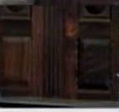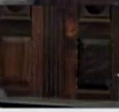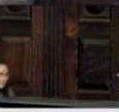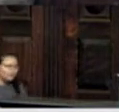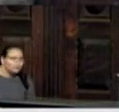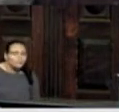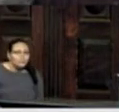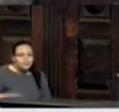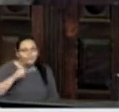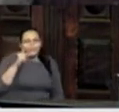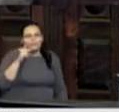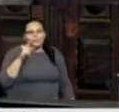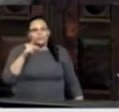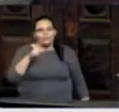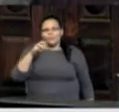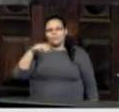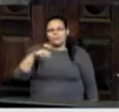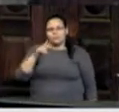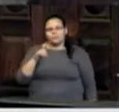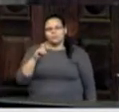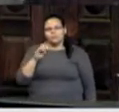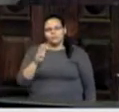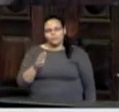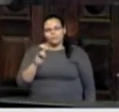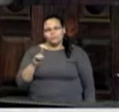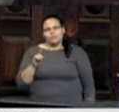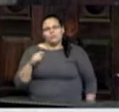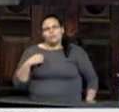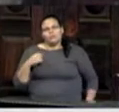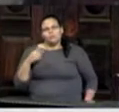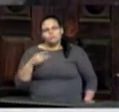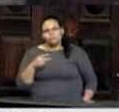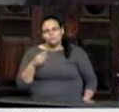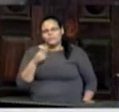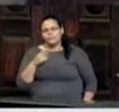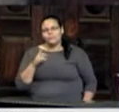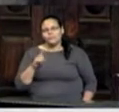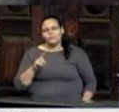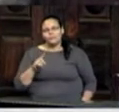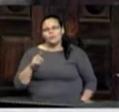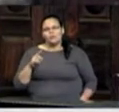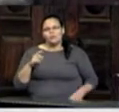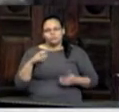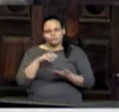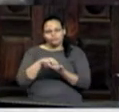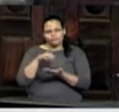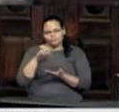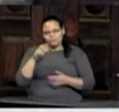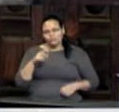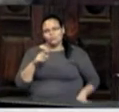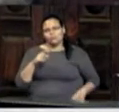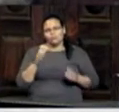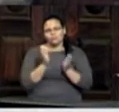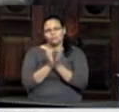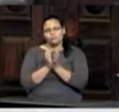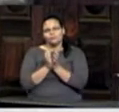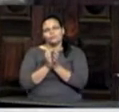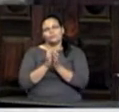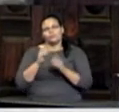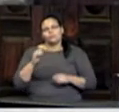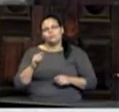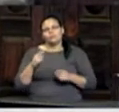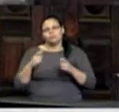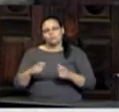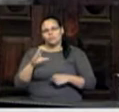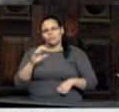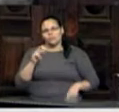perto este caso. Tanto é que o Diretório Municipal do partido, em Campos, protocolou no dia 23 de setembro